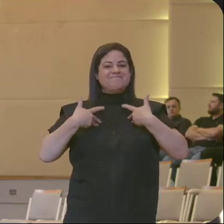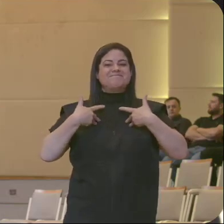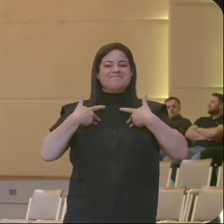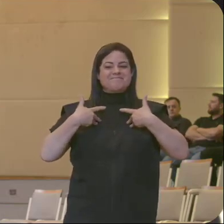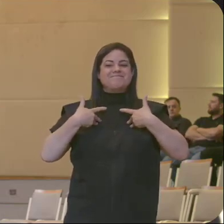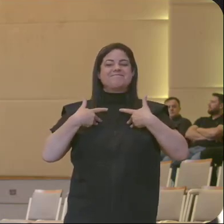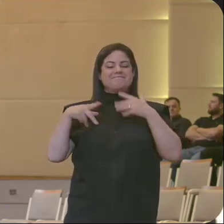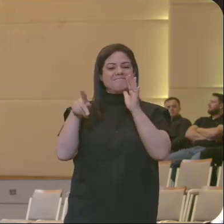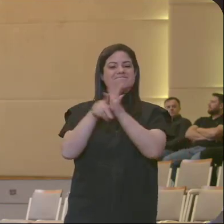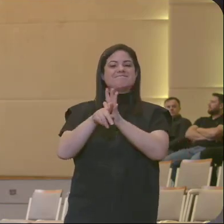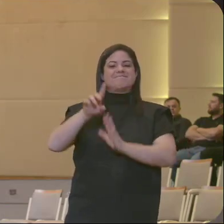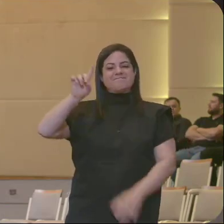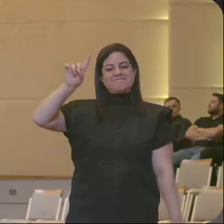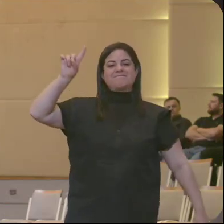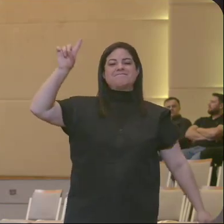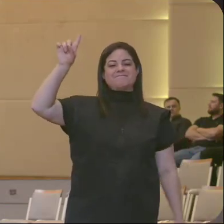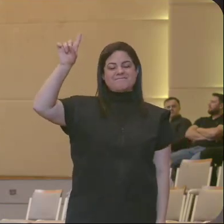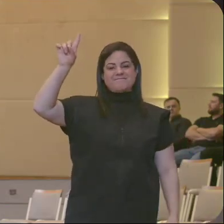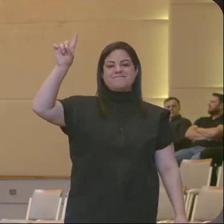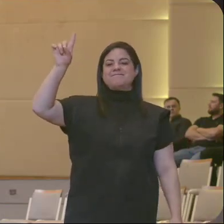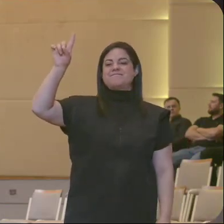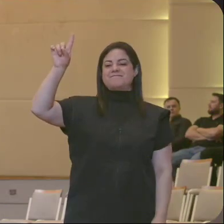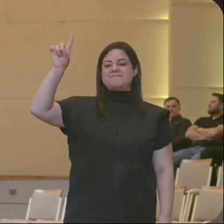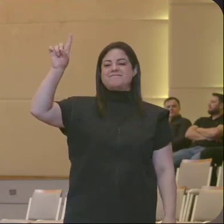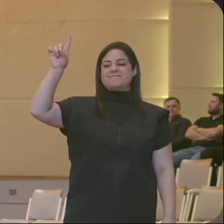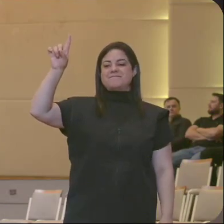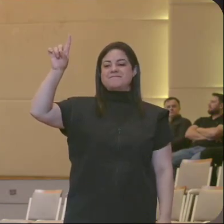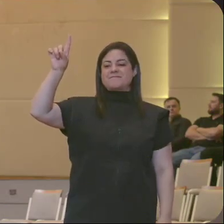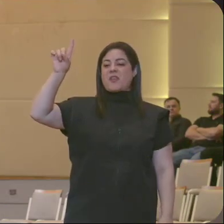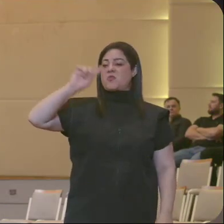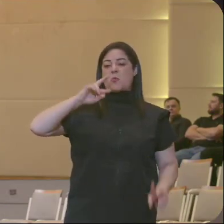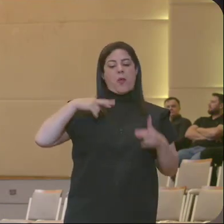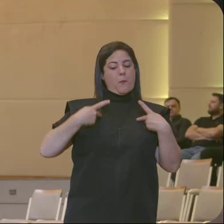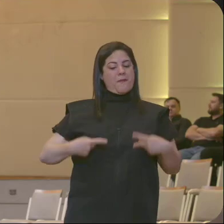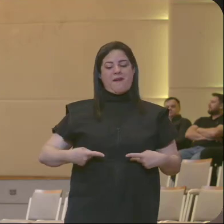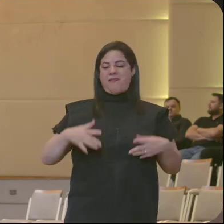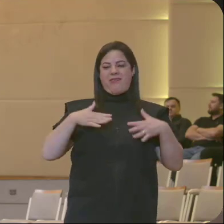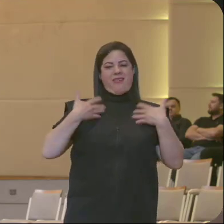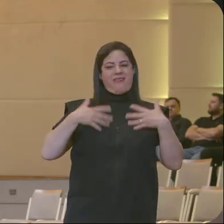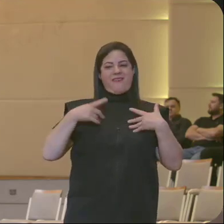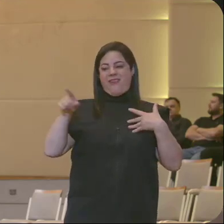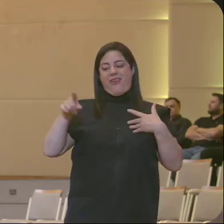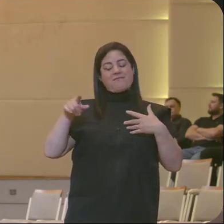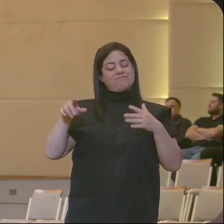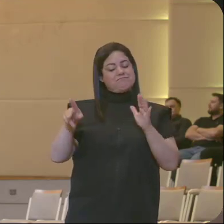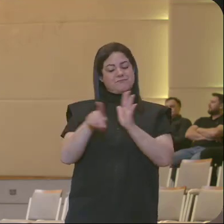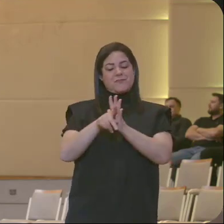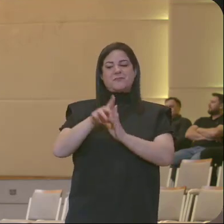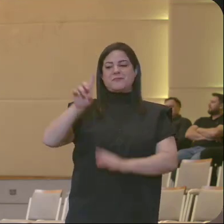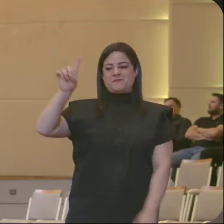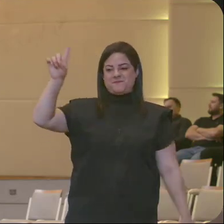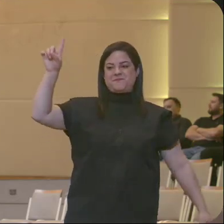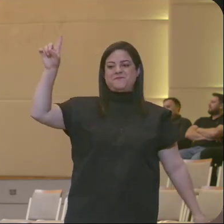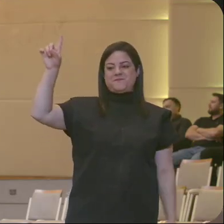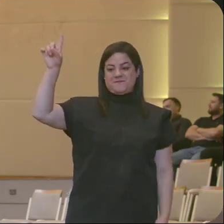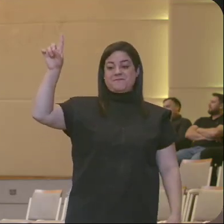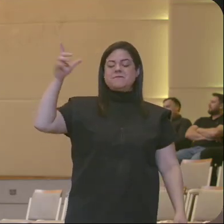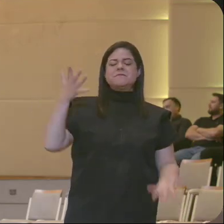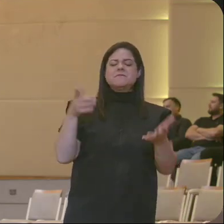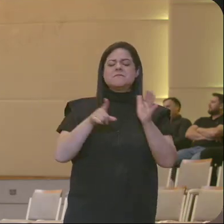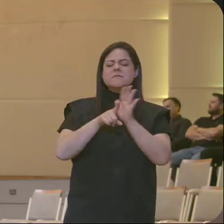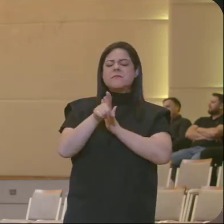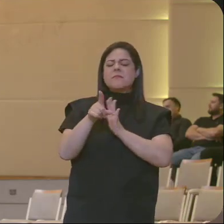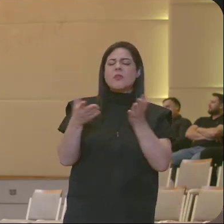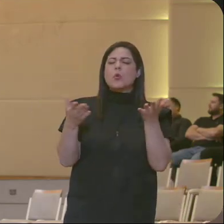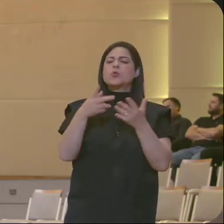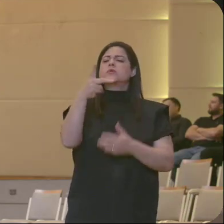alegria sobrenatural no coração? Porque não é humana, é sobrenatural. E aí eu te pergunto nessa